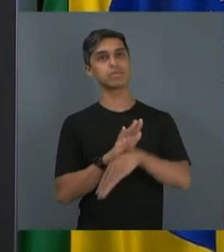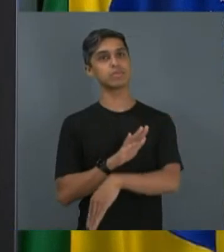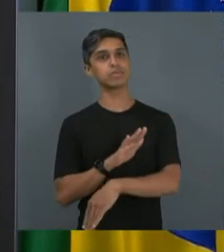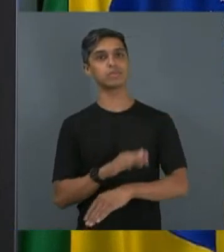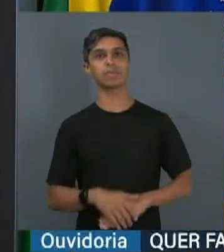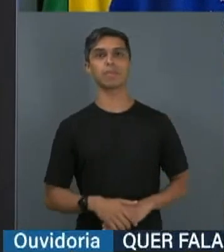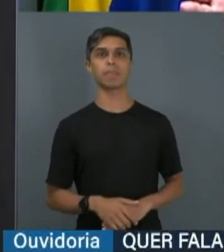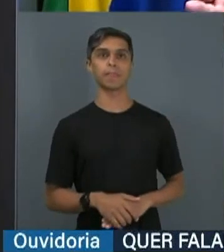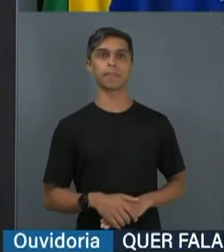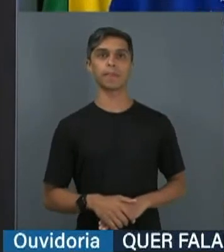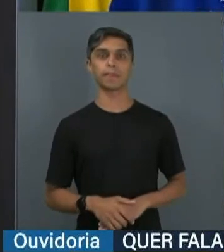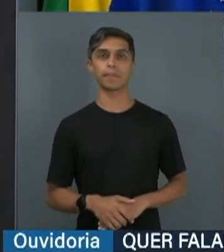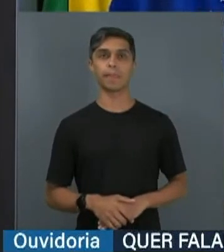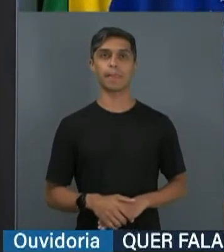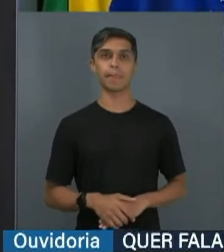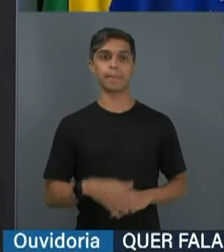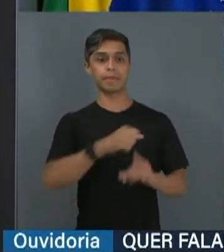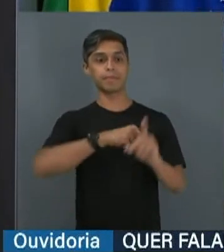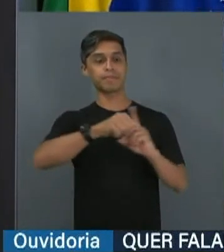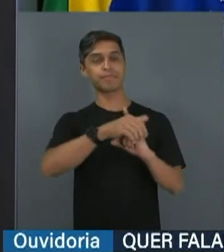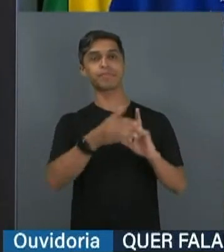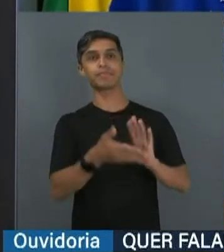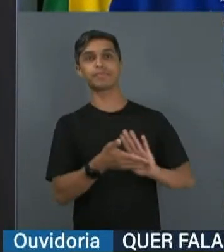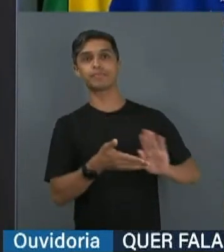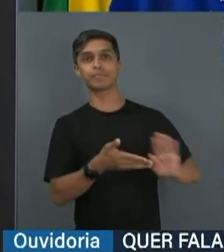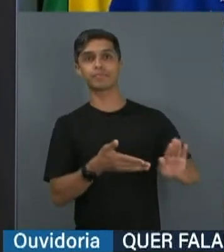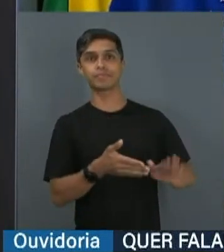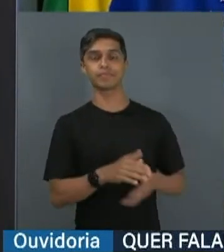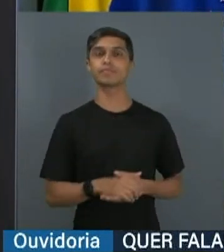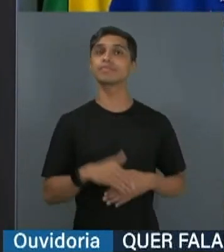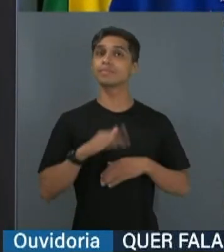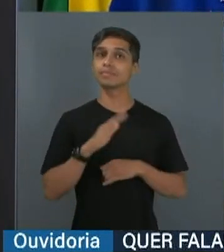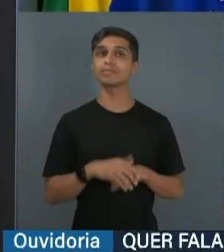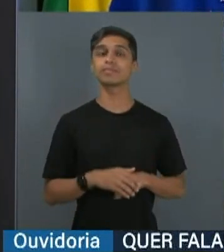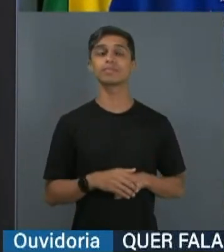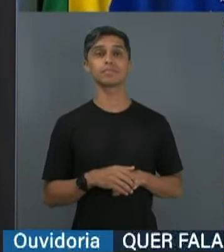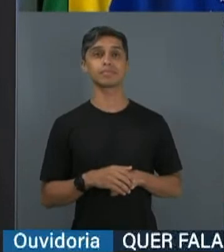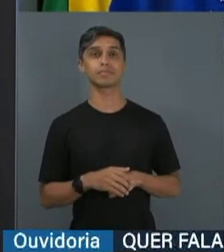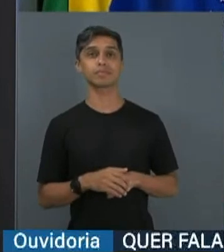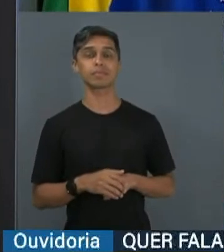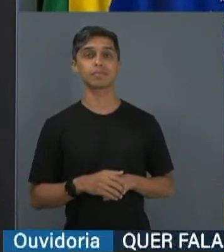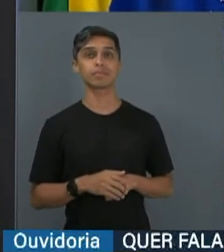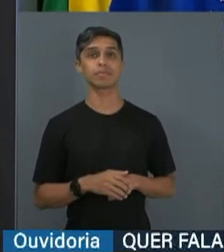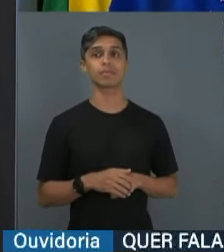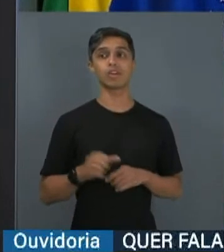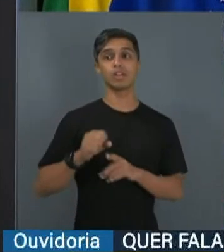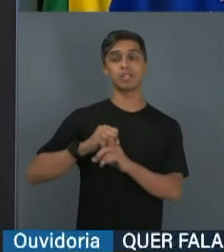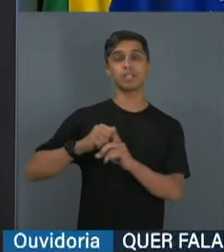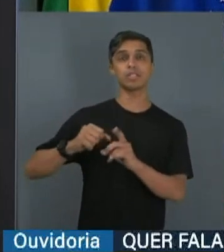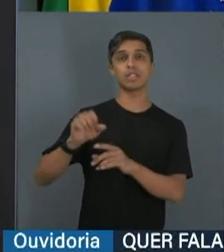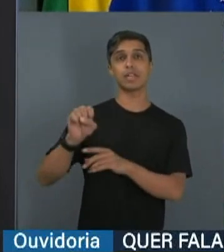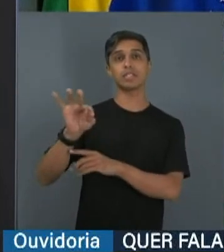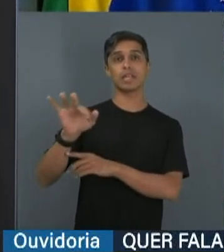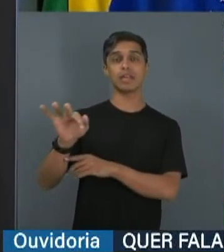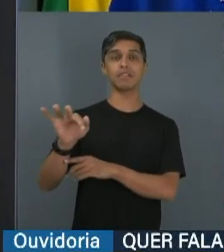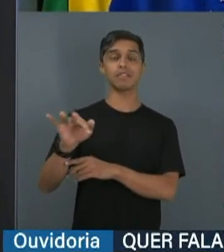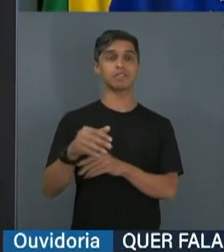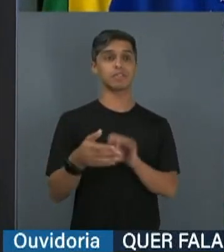É de se afastar a sociedade cada vez mais do STF. Não adianta contratar, e eu